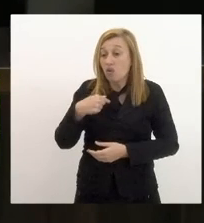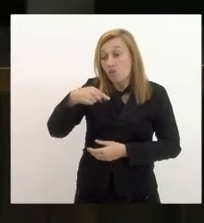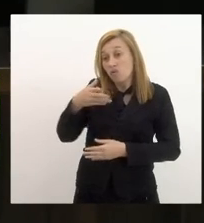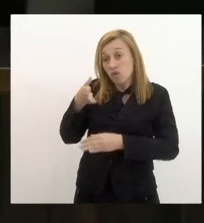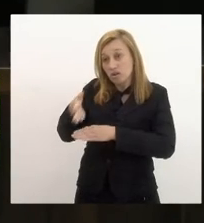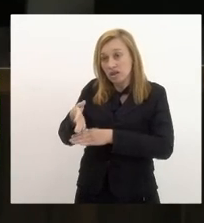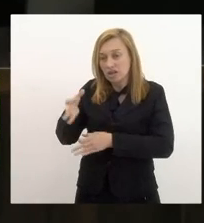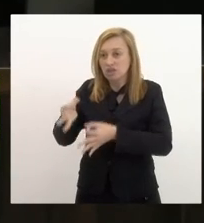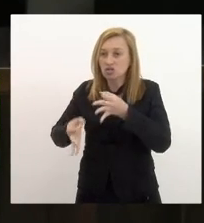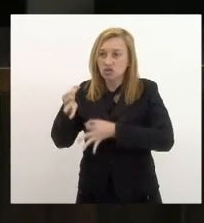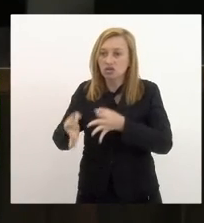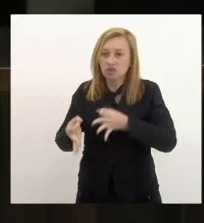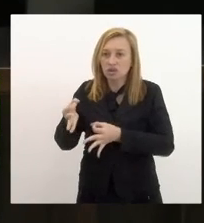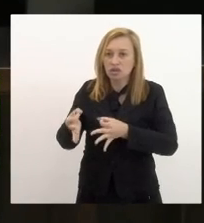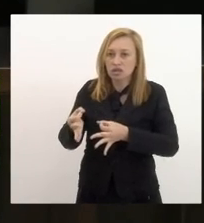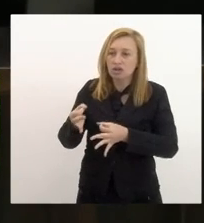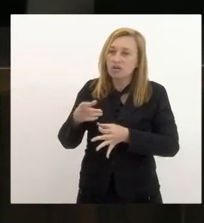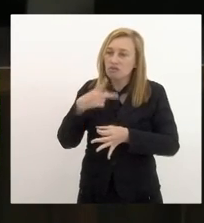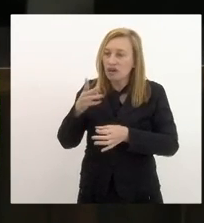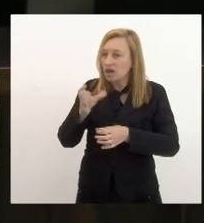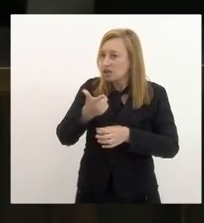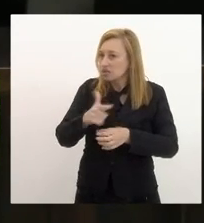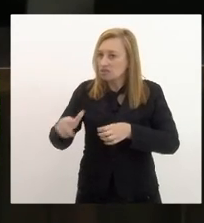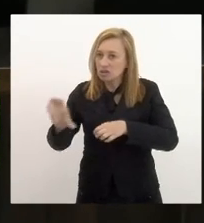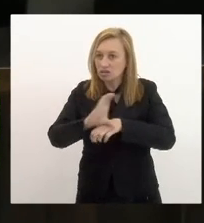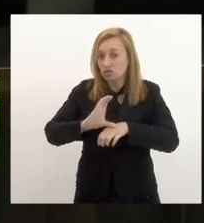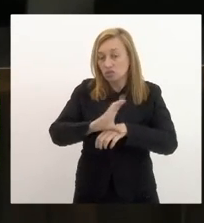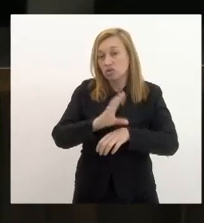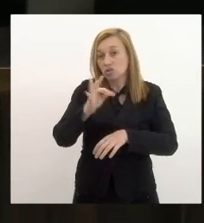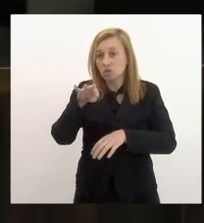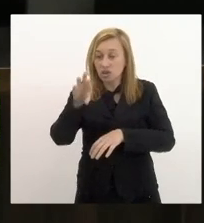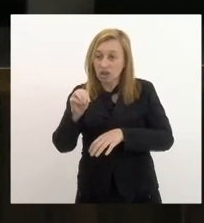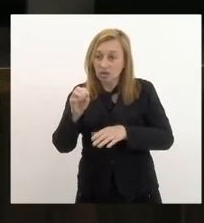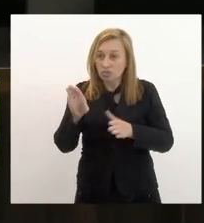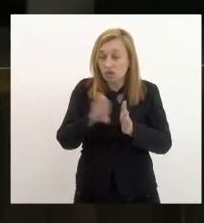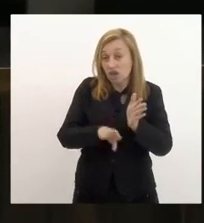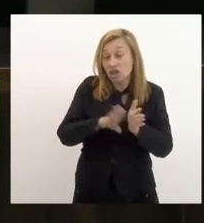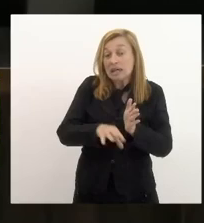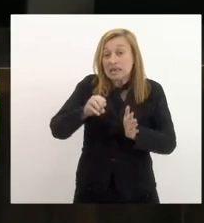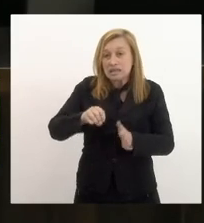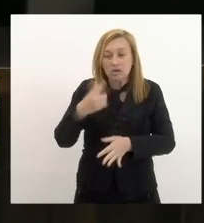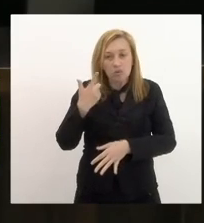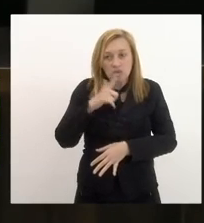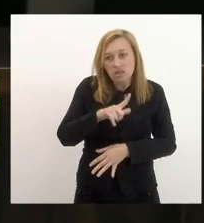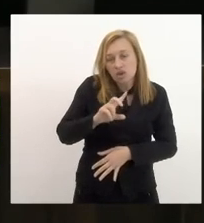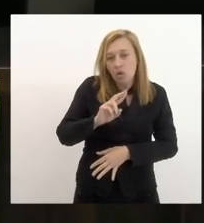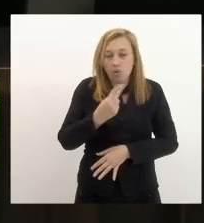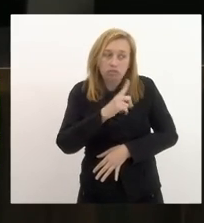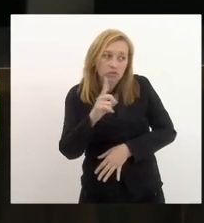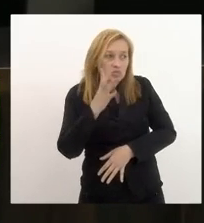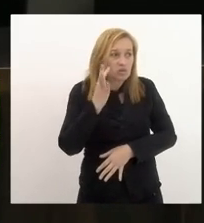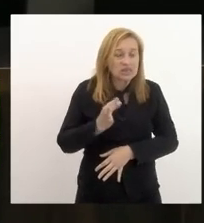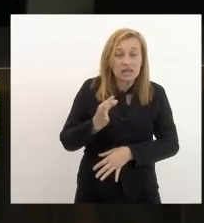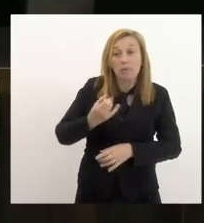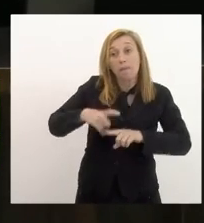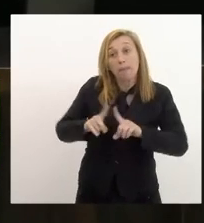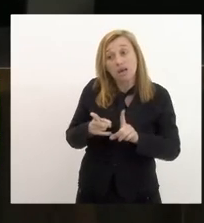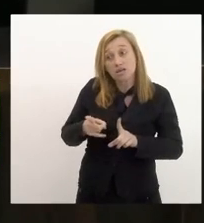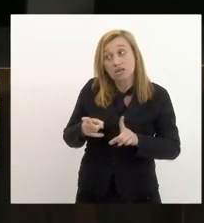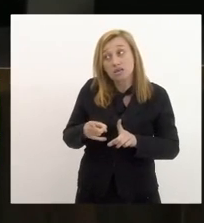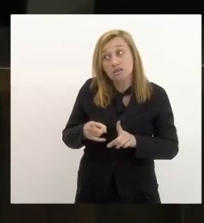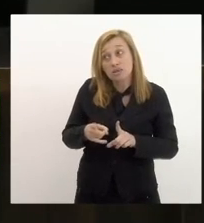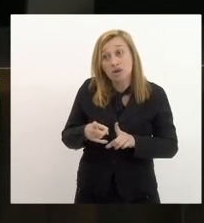com a minha até a gente dá incondicionalidade até o desastre se vou ganhar ou não eu descanso 50 mas considero